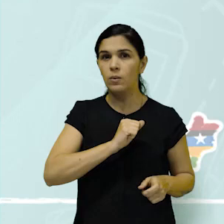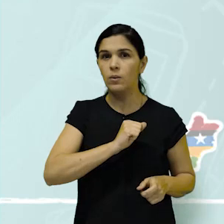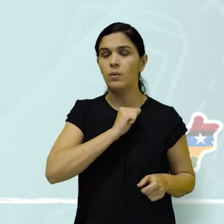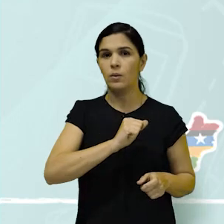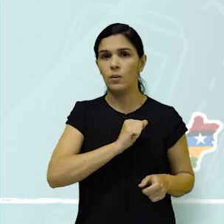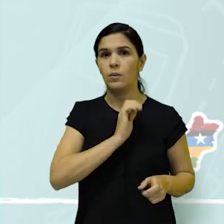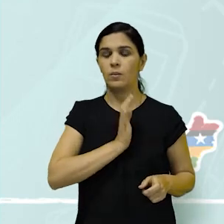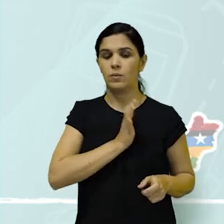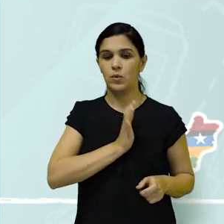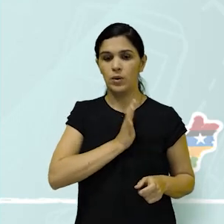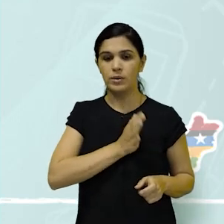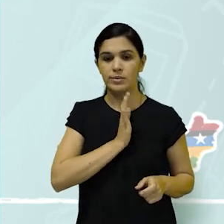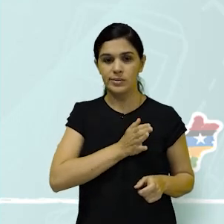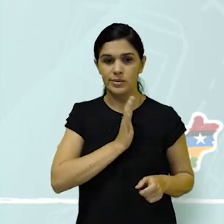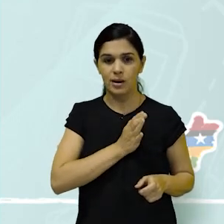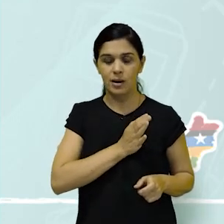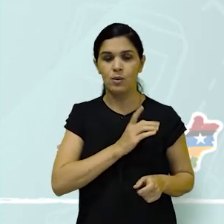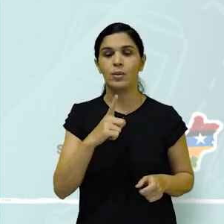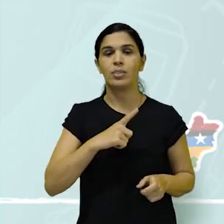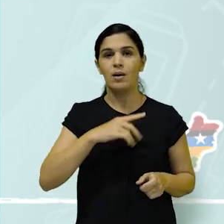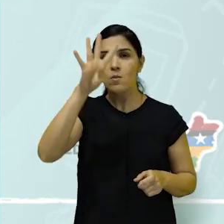que a frequência cardíaca